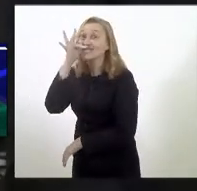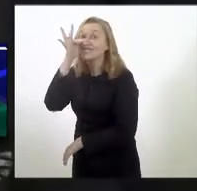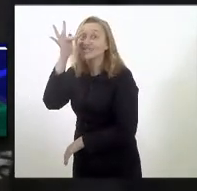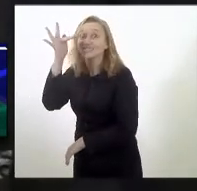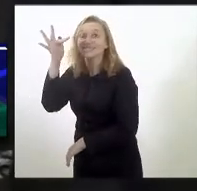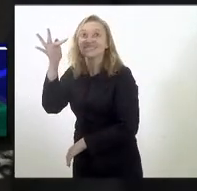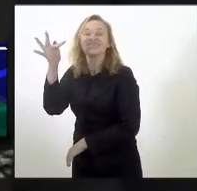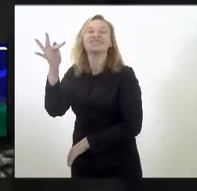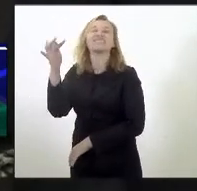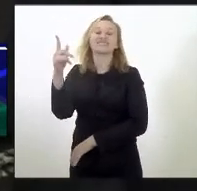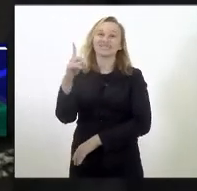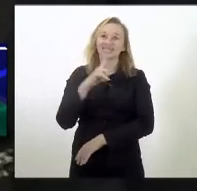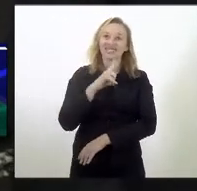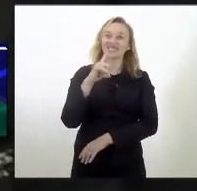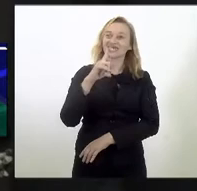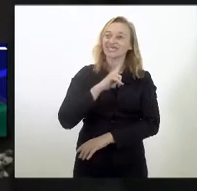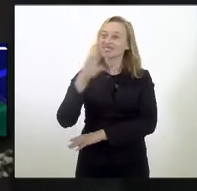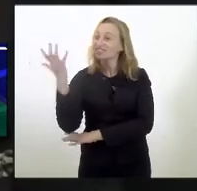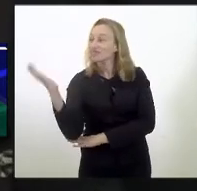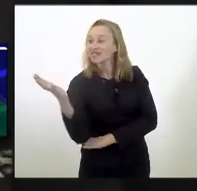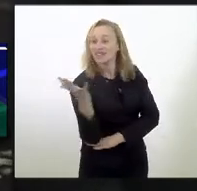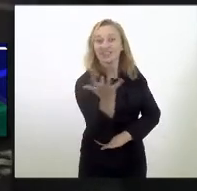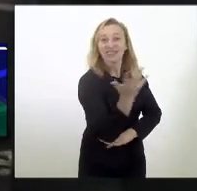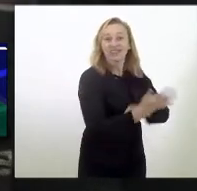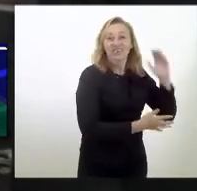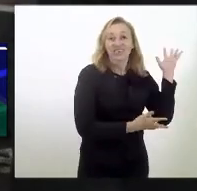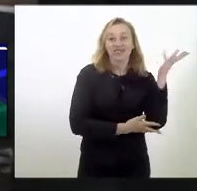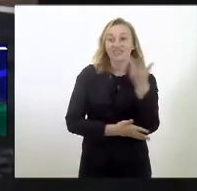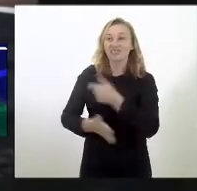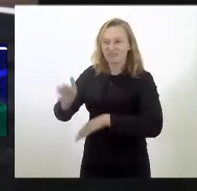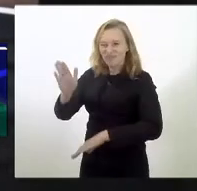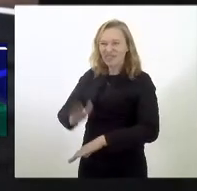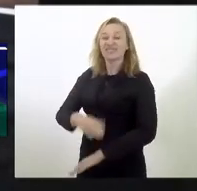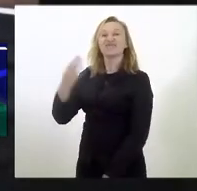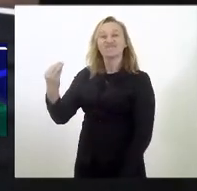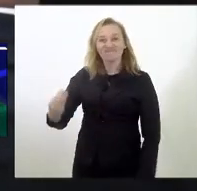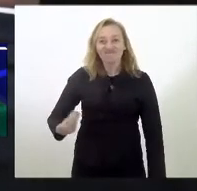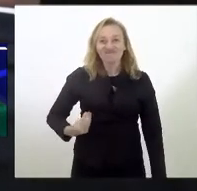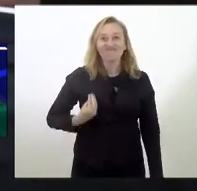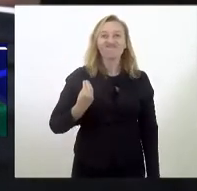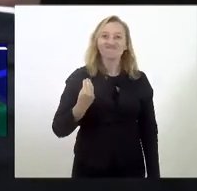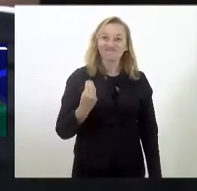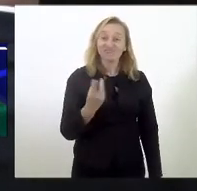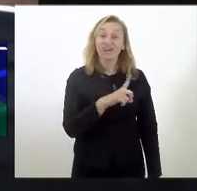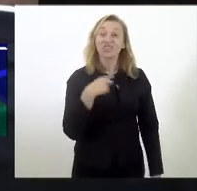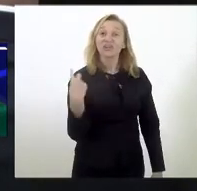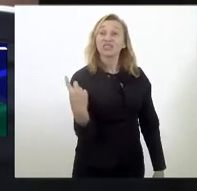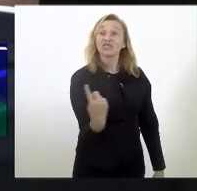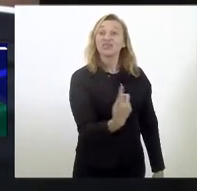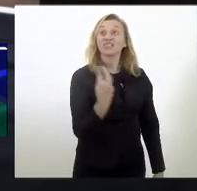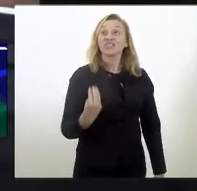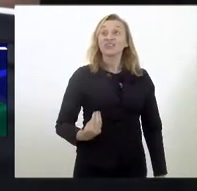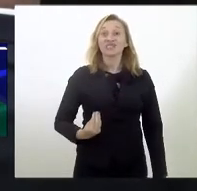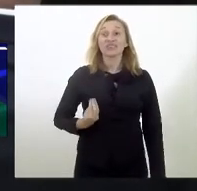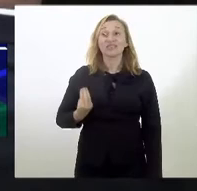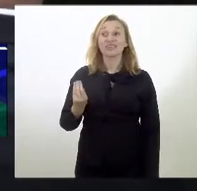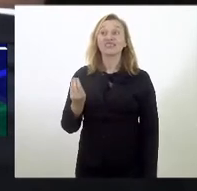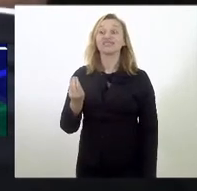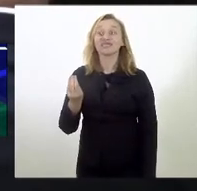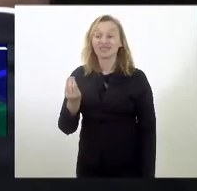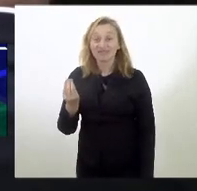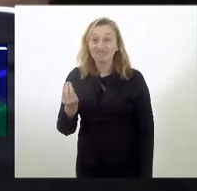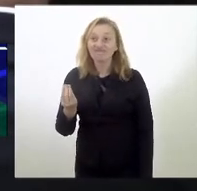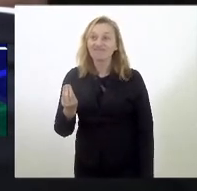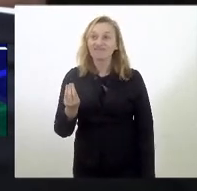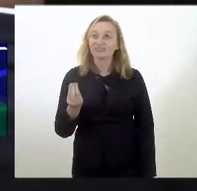flores, nossos bosques têm mais vida, nossa